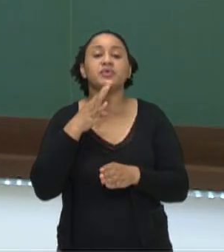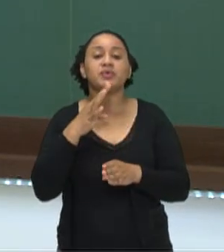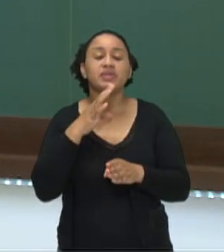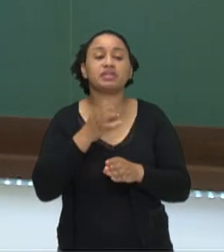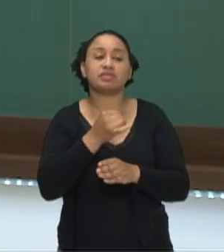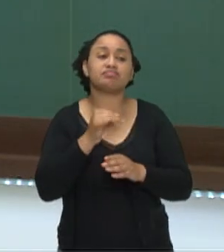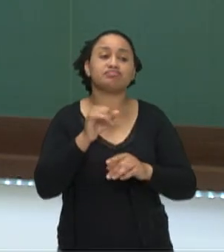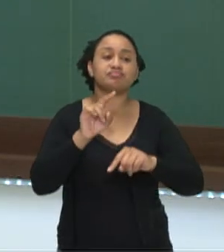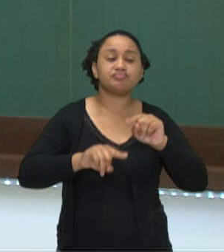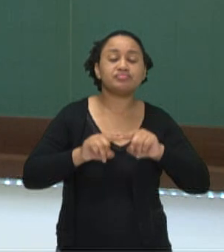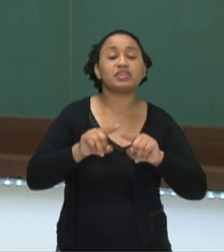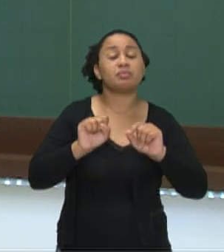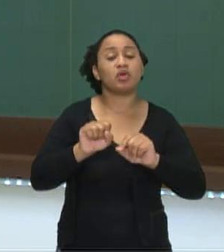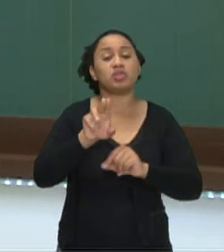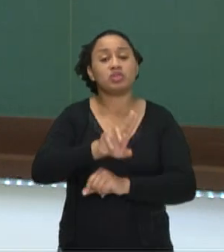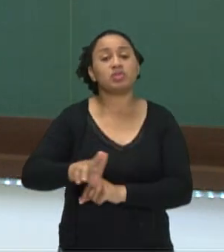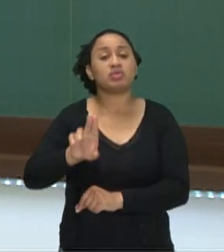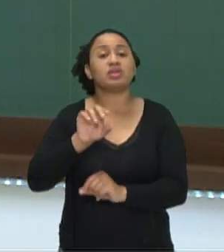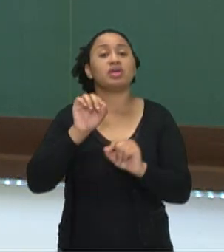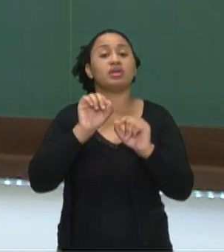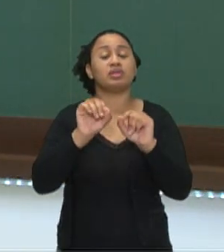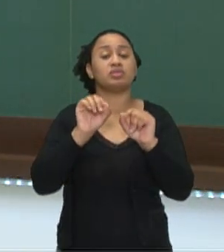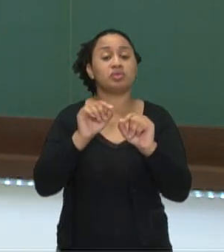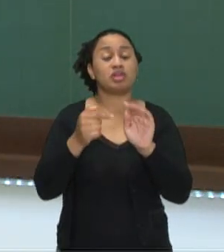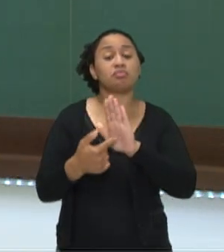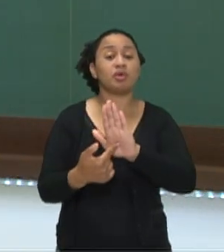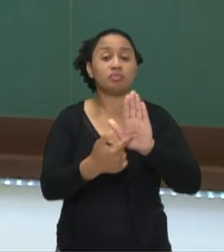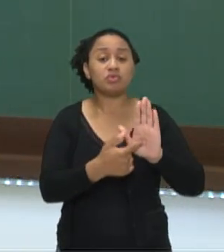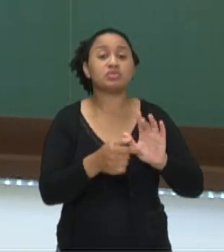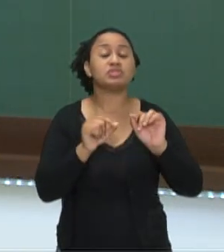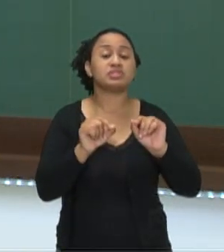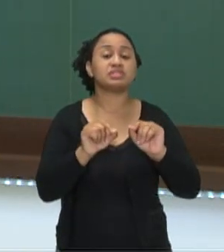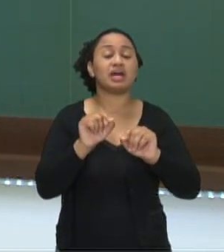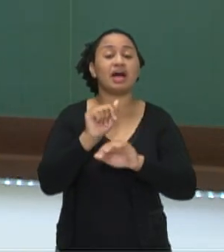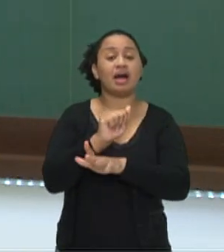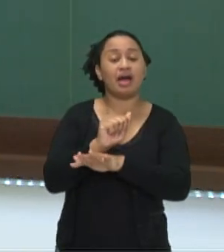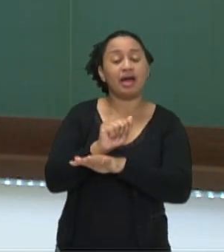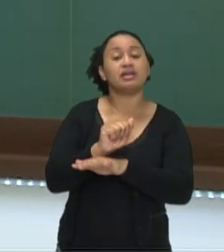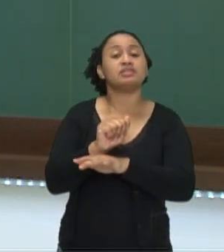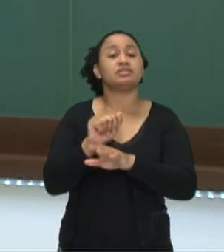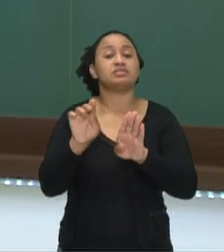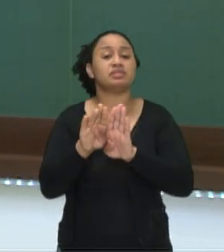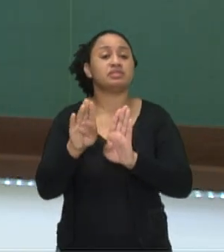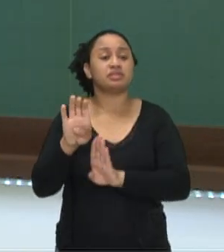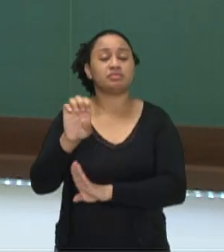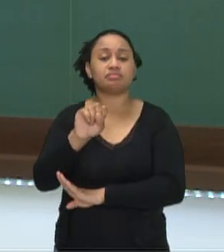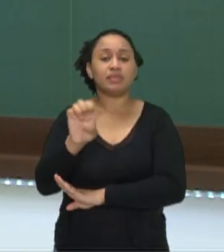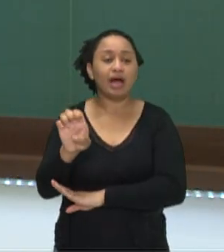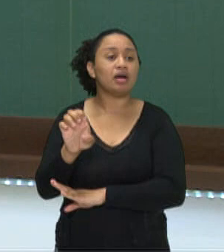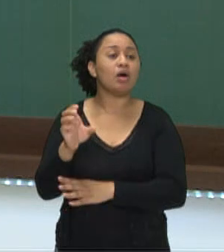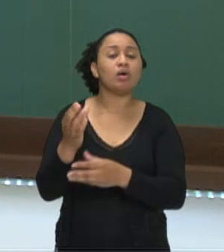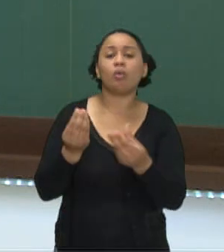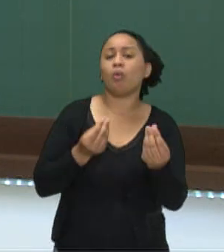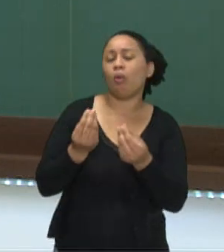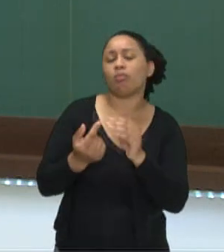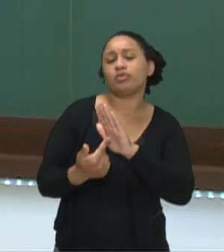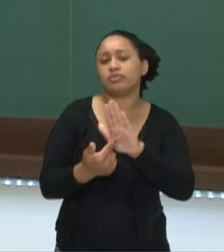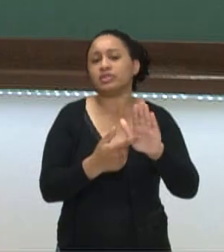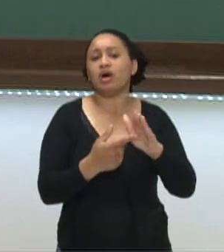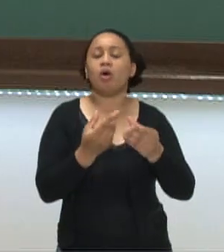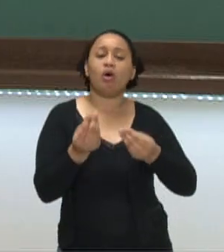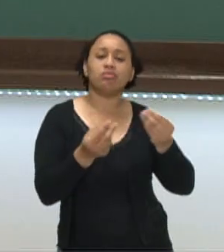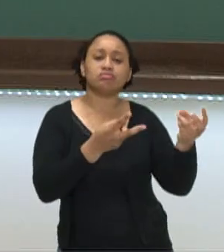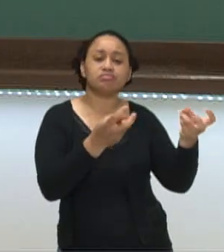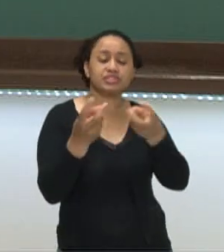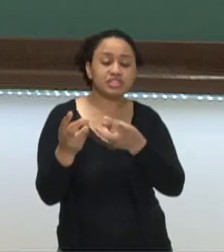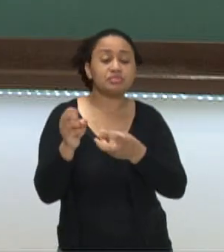que podem ser utilizadas como indicadores de ácido e base. Então, como indicar, como reconhecer